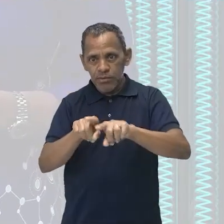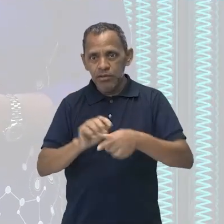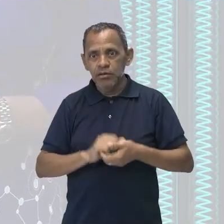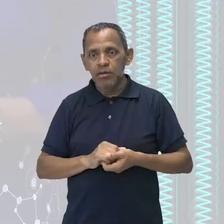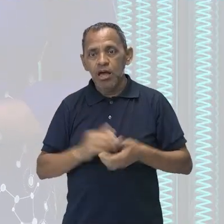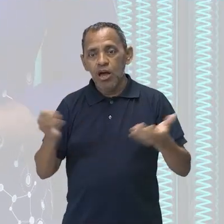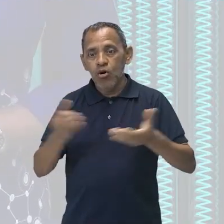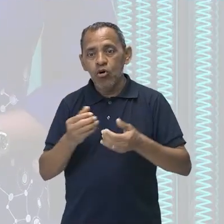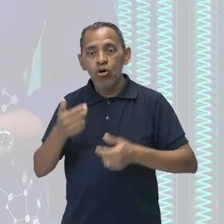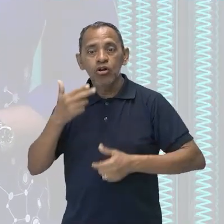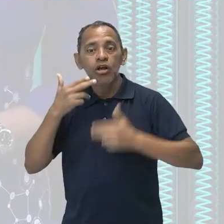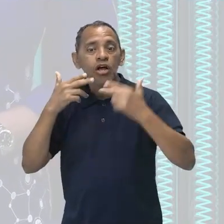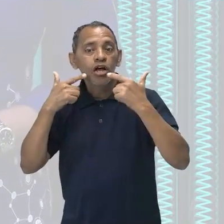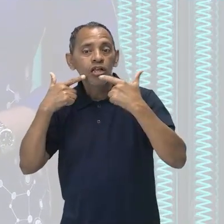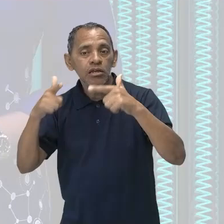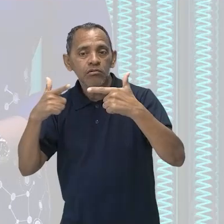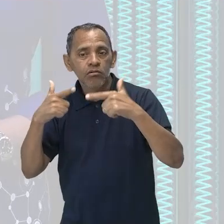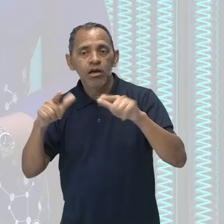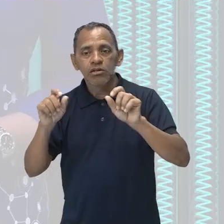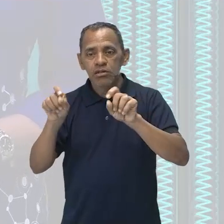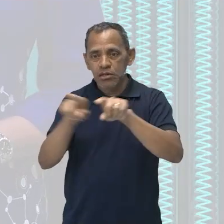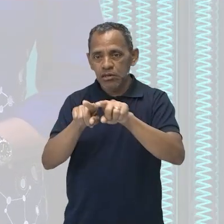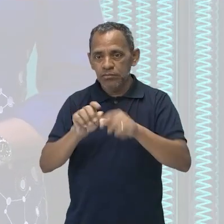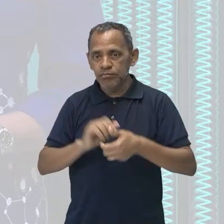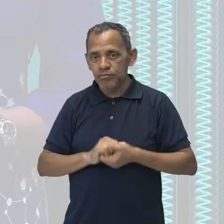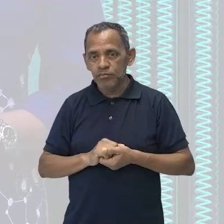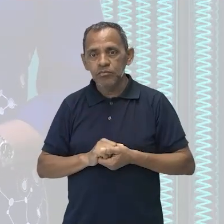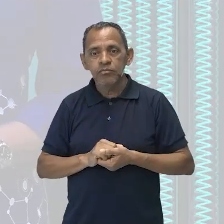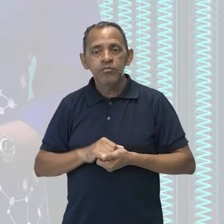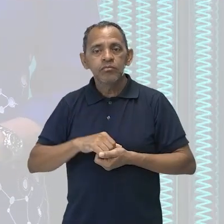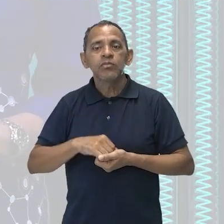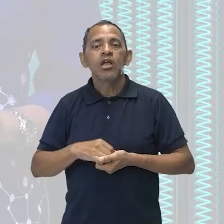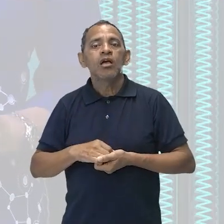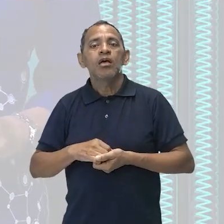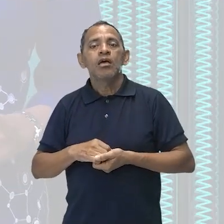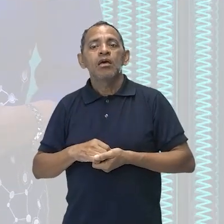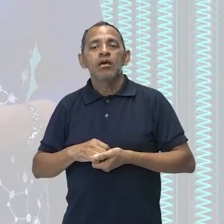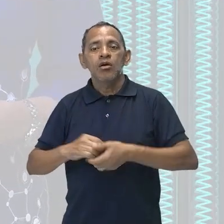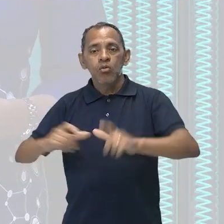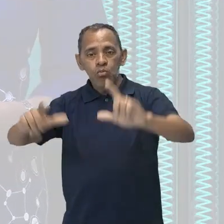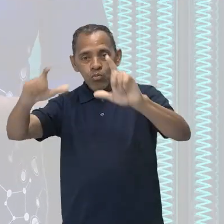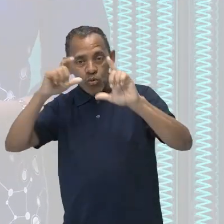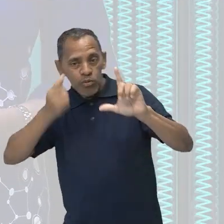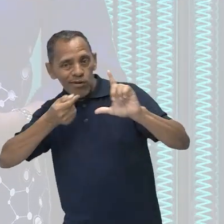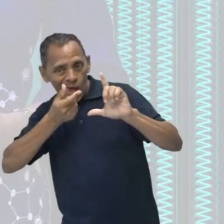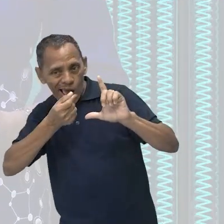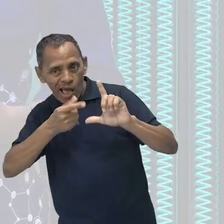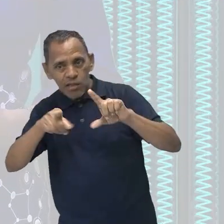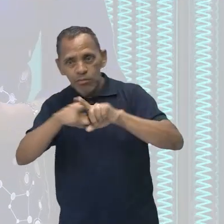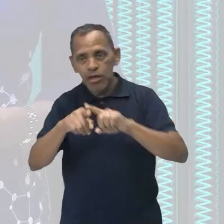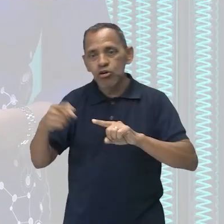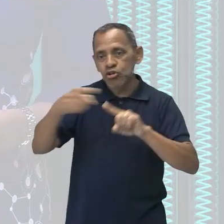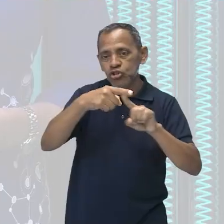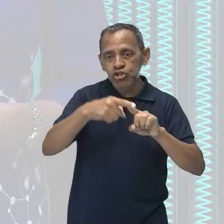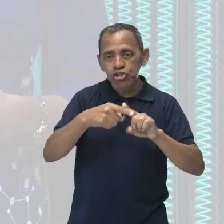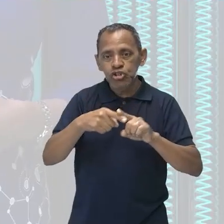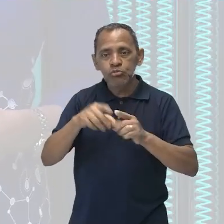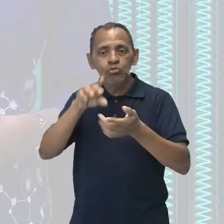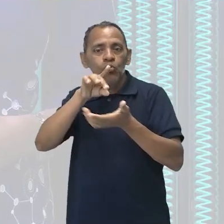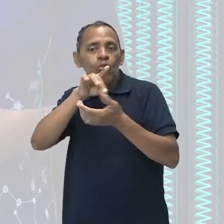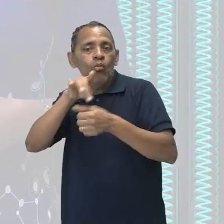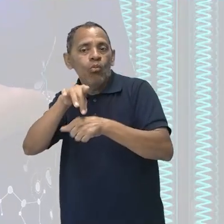bons atores. Vamos agora falar sobre a linguagem do corpo. A mímica é uma das formas mais puras